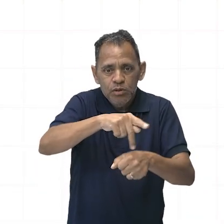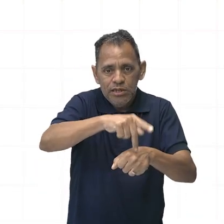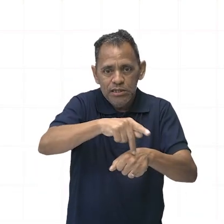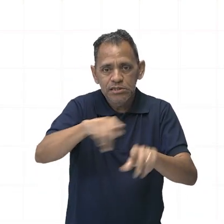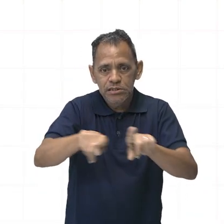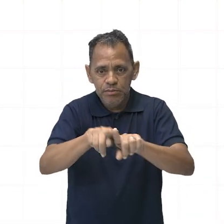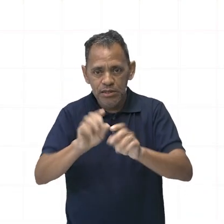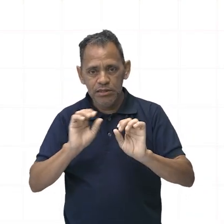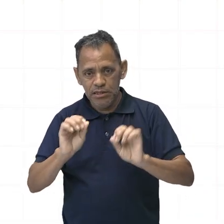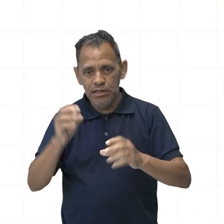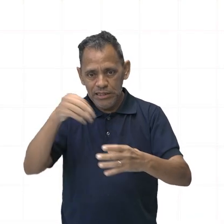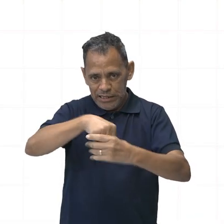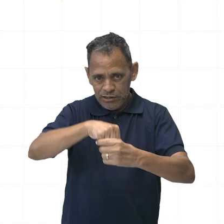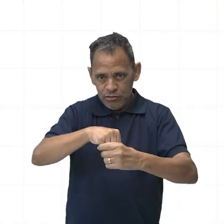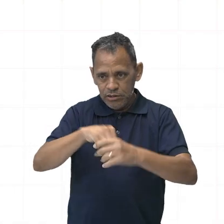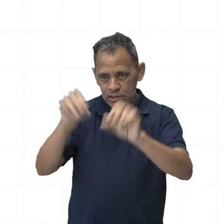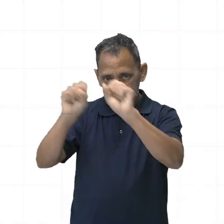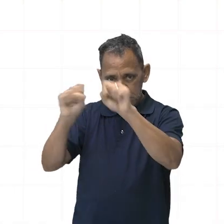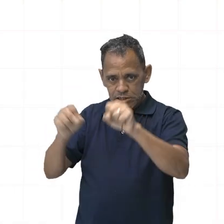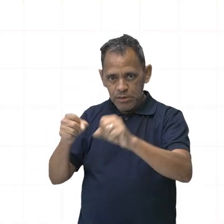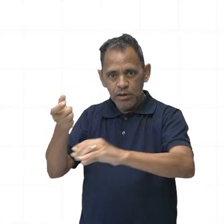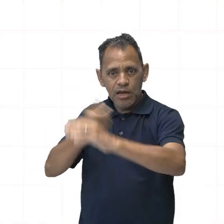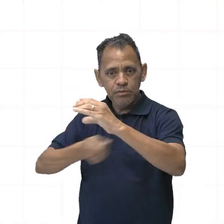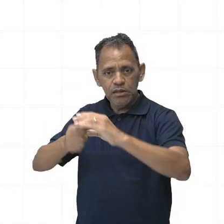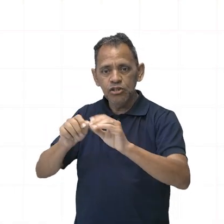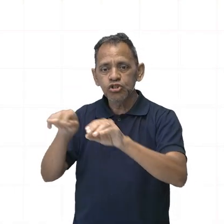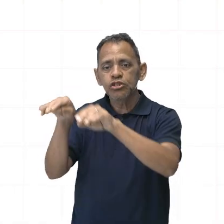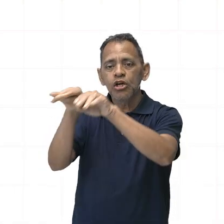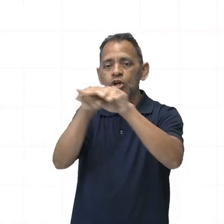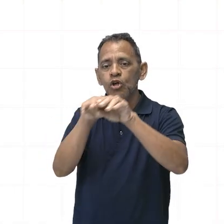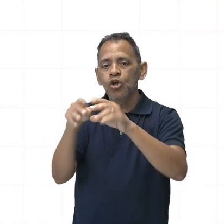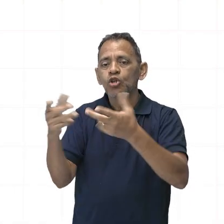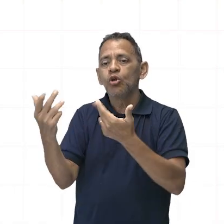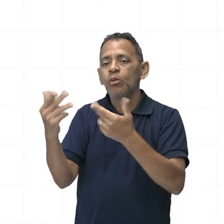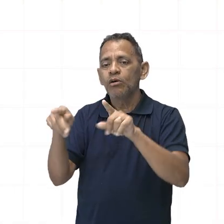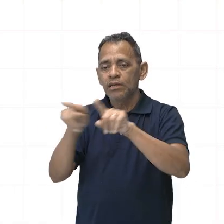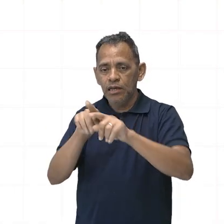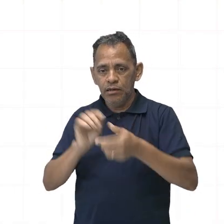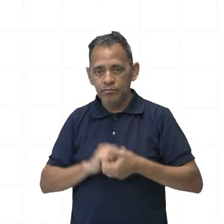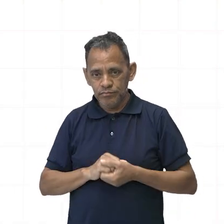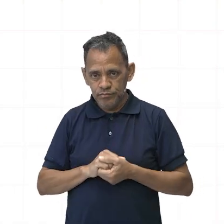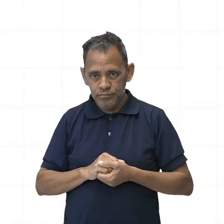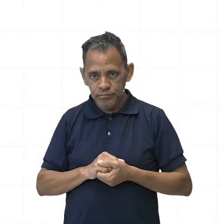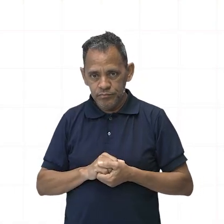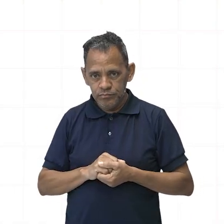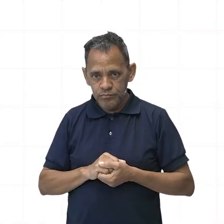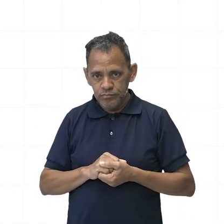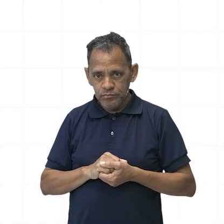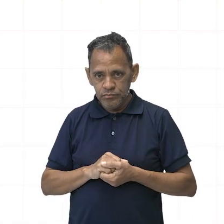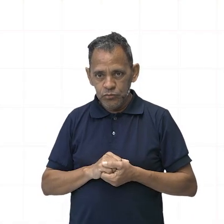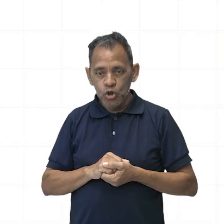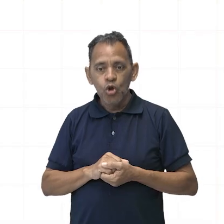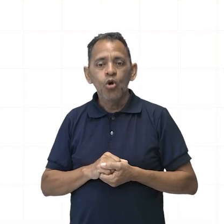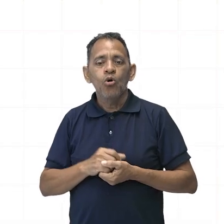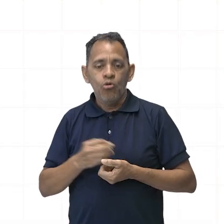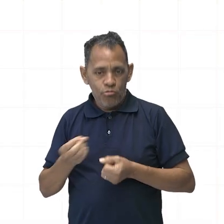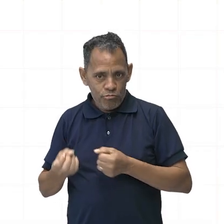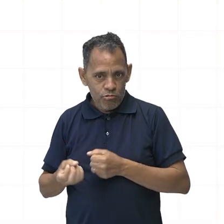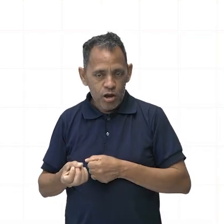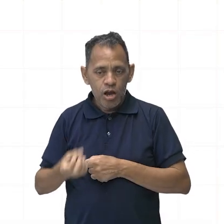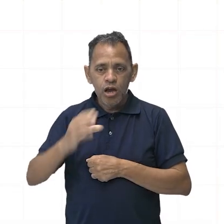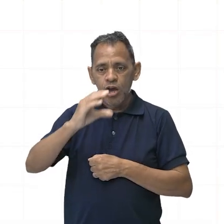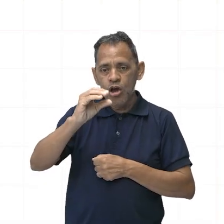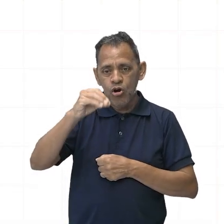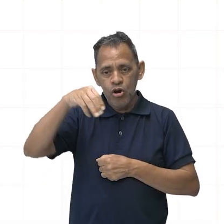sistema capitalista, gente, a mais comum, né, vai ser a poluição, infelizmente. Muitas empresas, ao realizarem